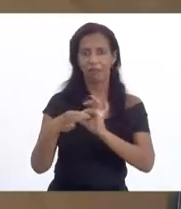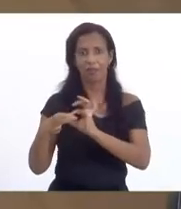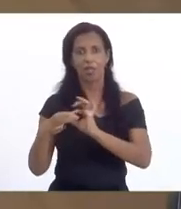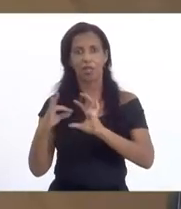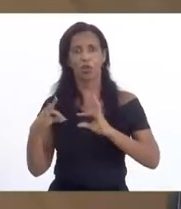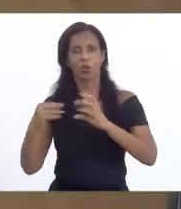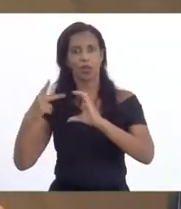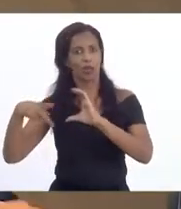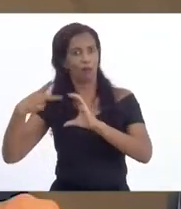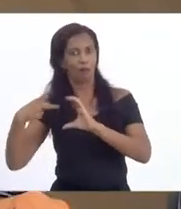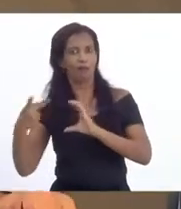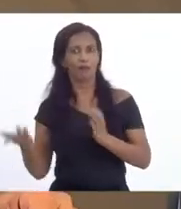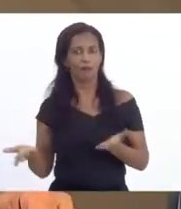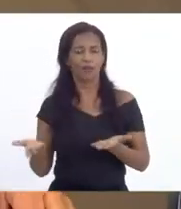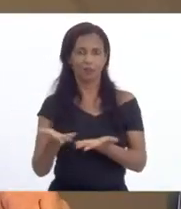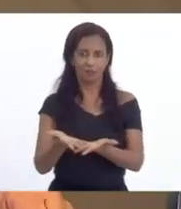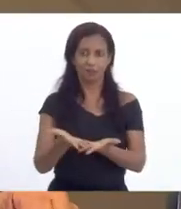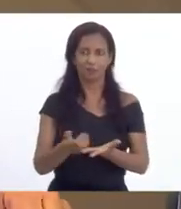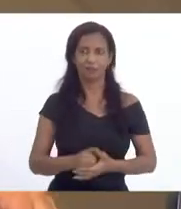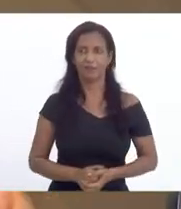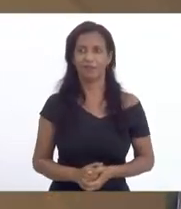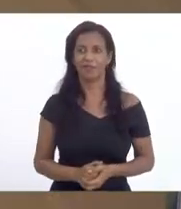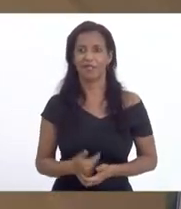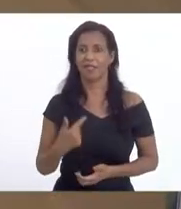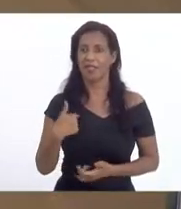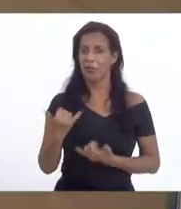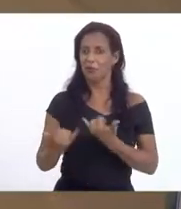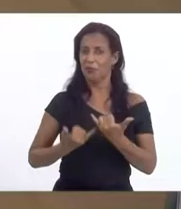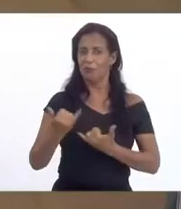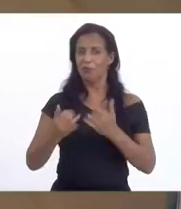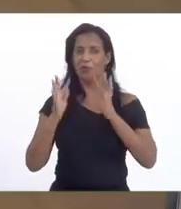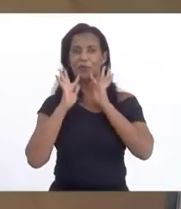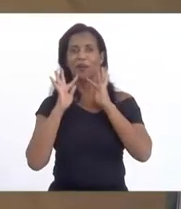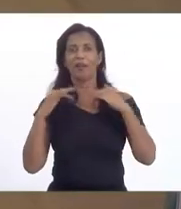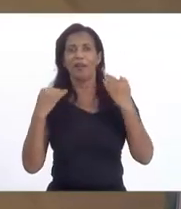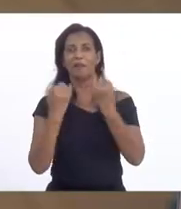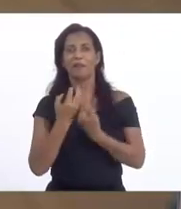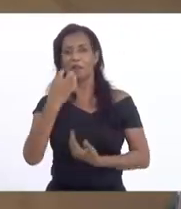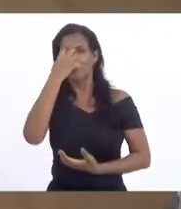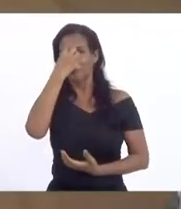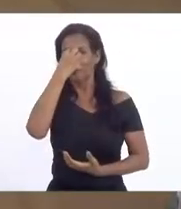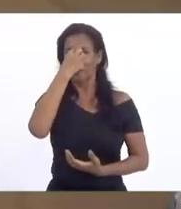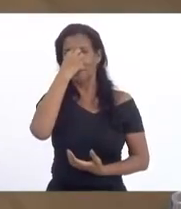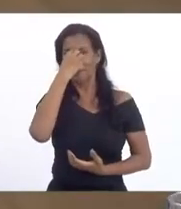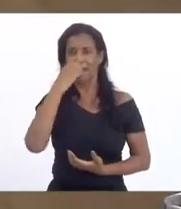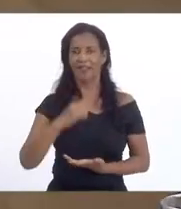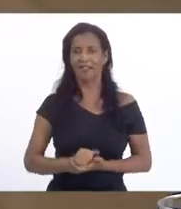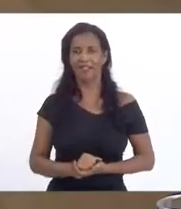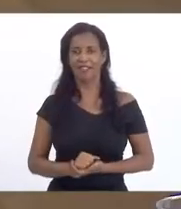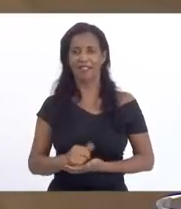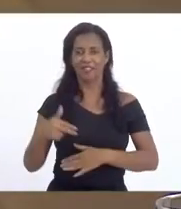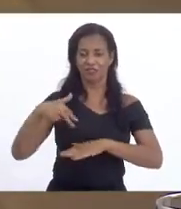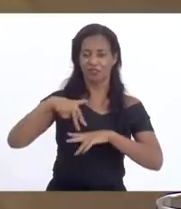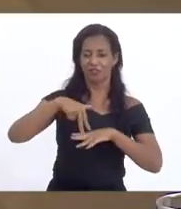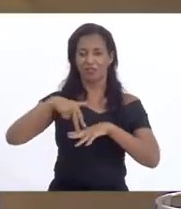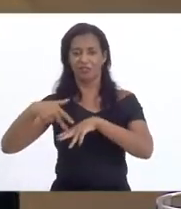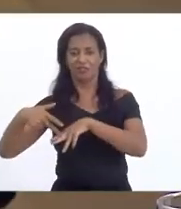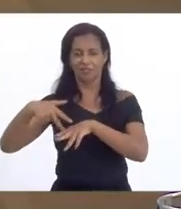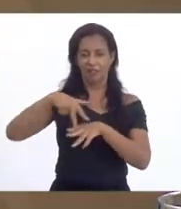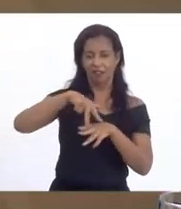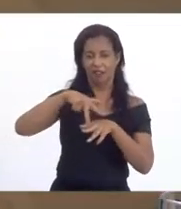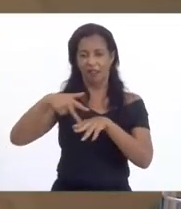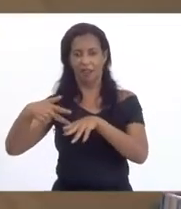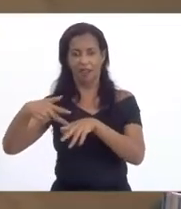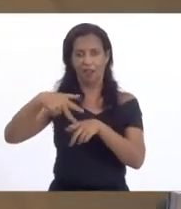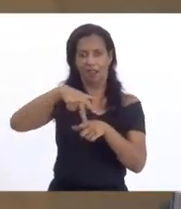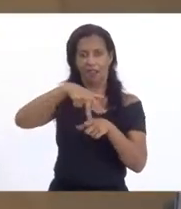Câmara de Vereadores. Então, é que eu brinco que a minha família é de circo. A gente anda se equilibrando na